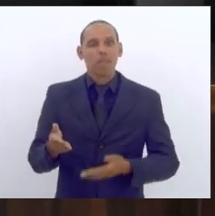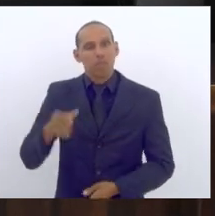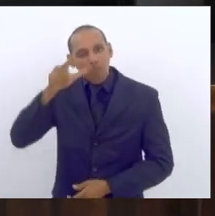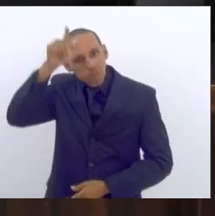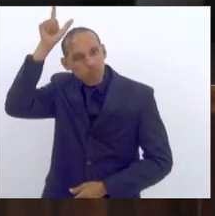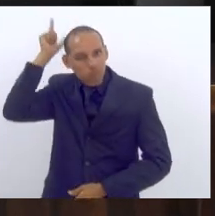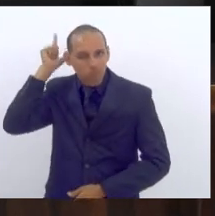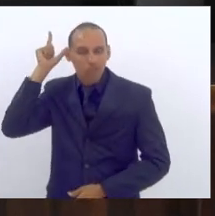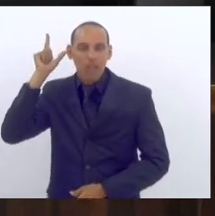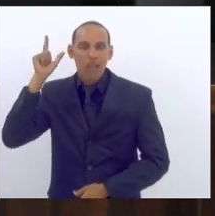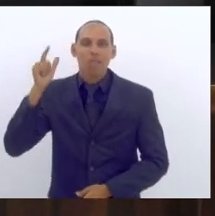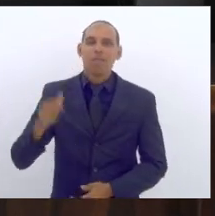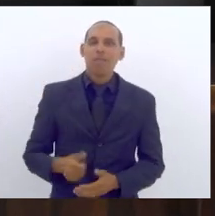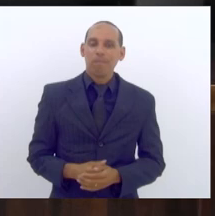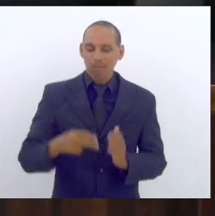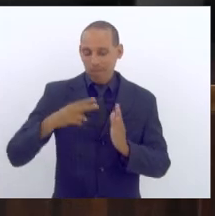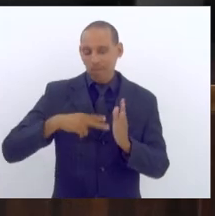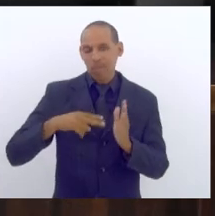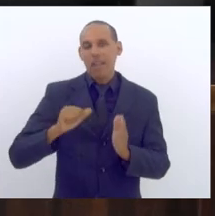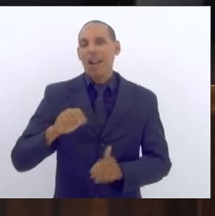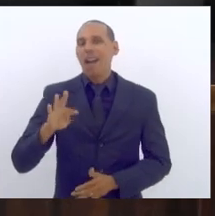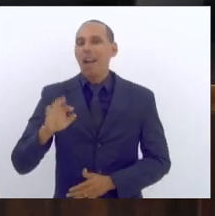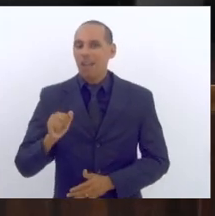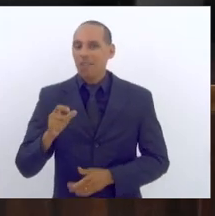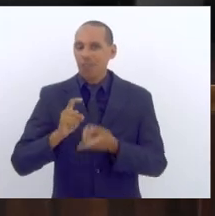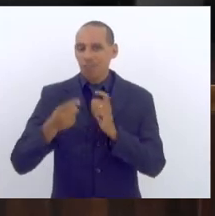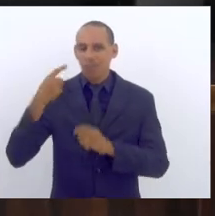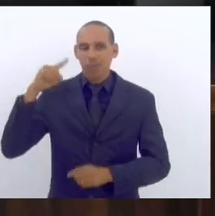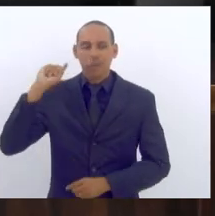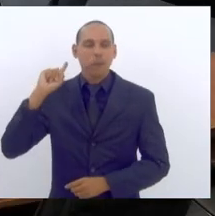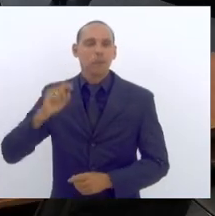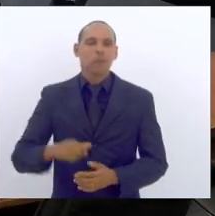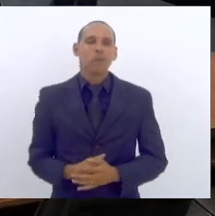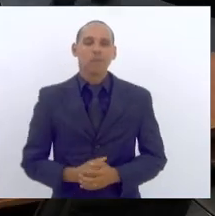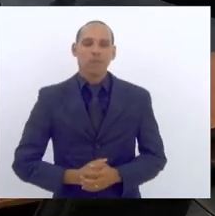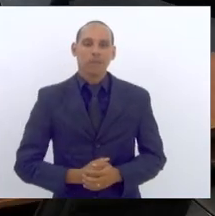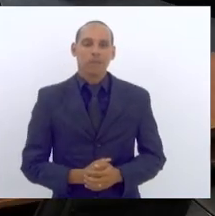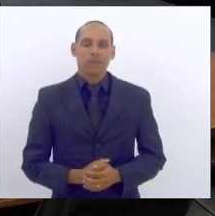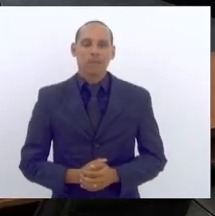Luiz Paulo para fazer leitura da ata da sessão anterior